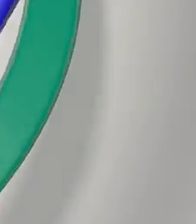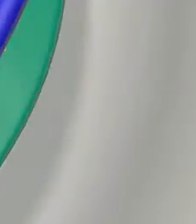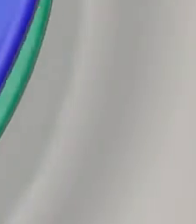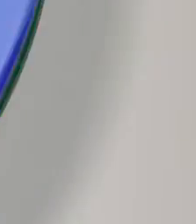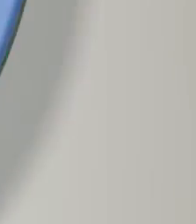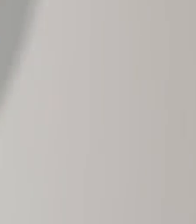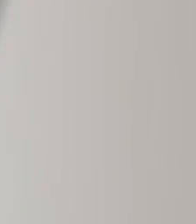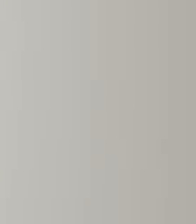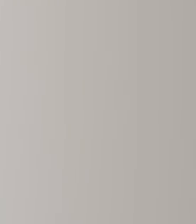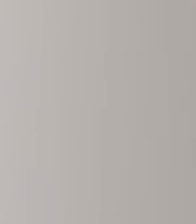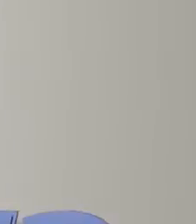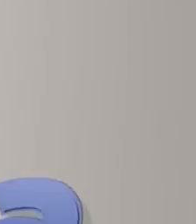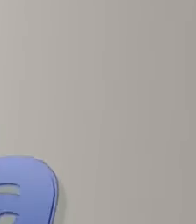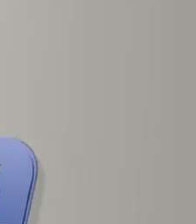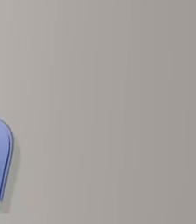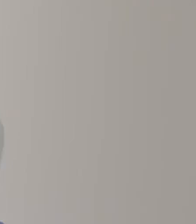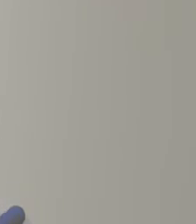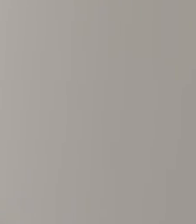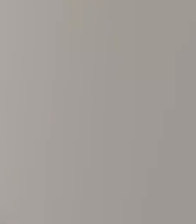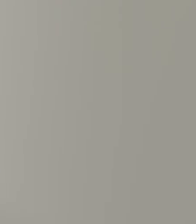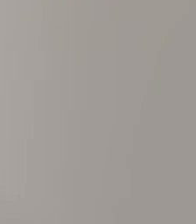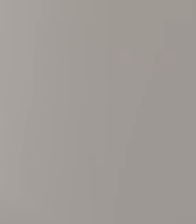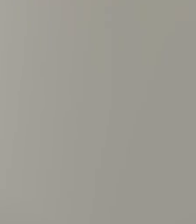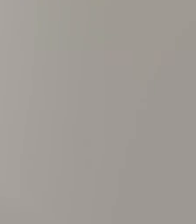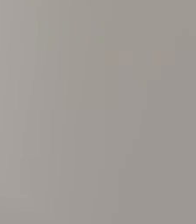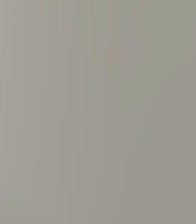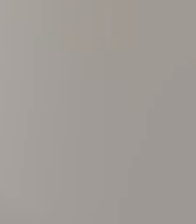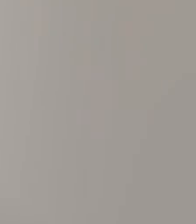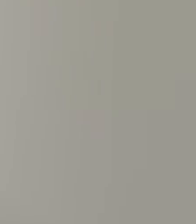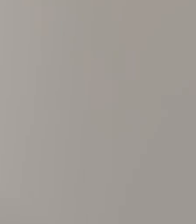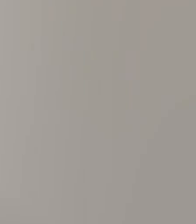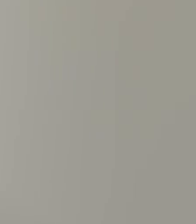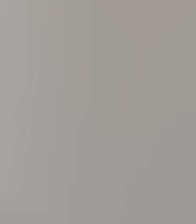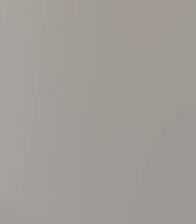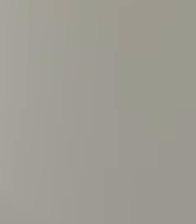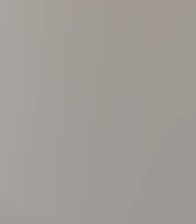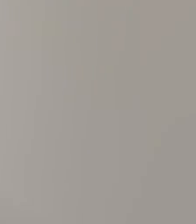TV Fortaleza, a emissora da Casa do Povo.